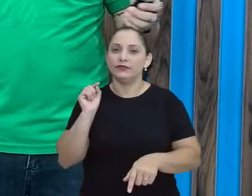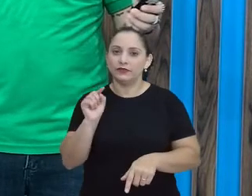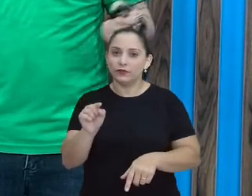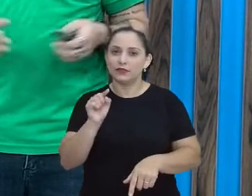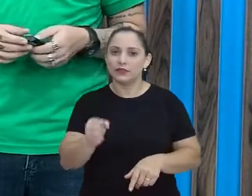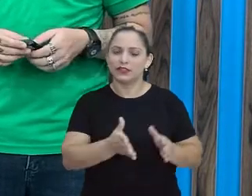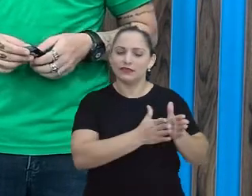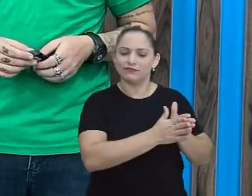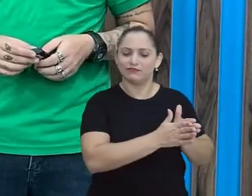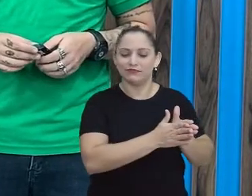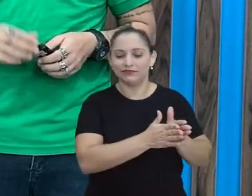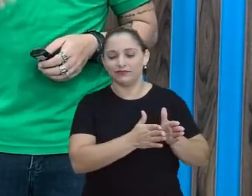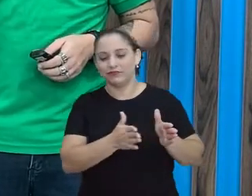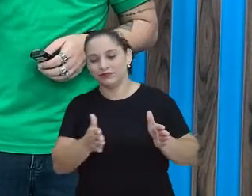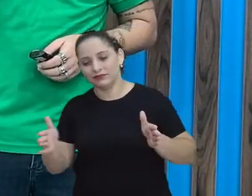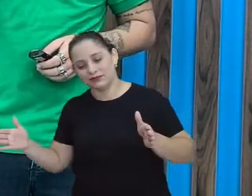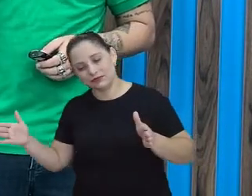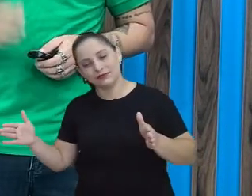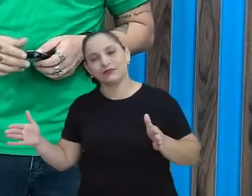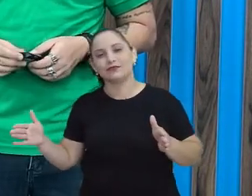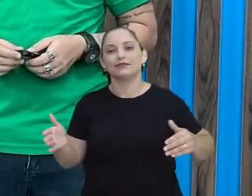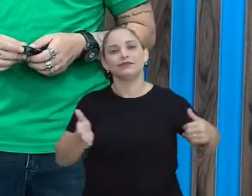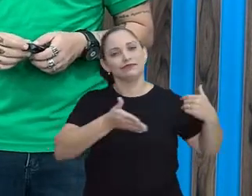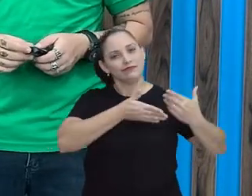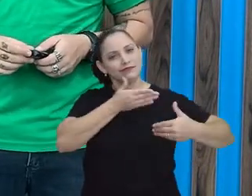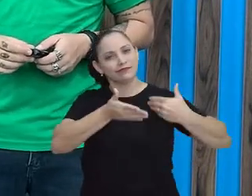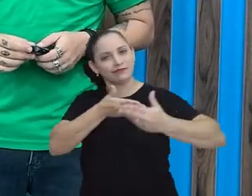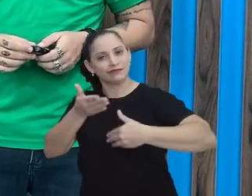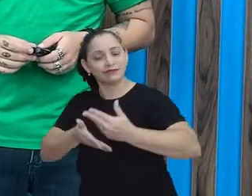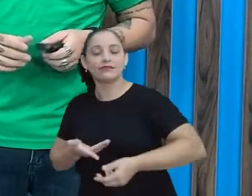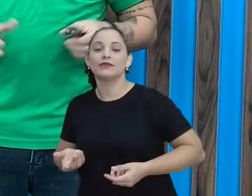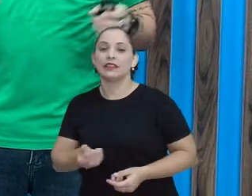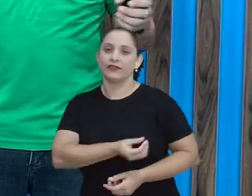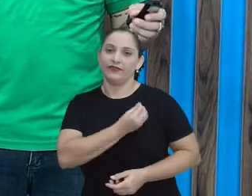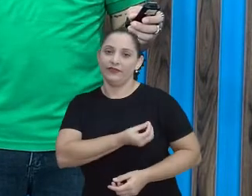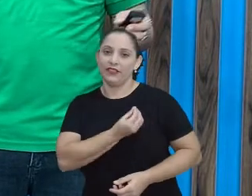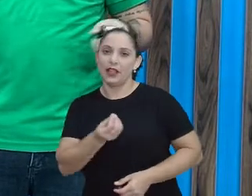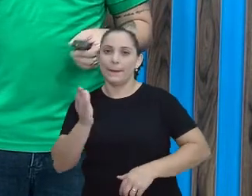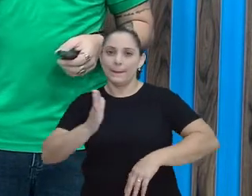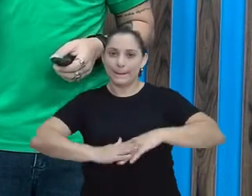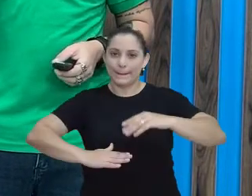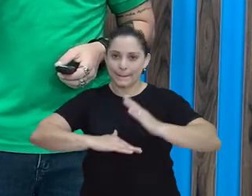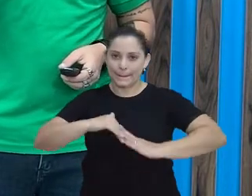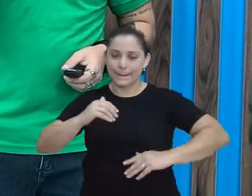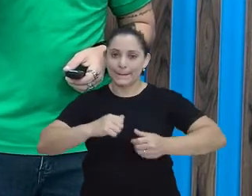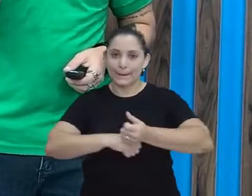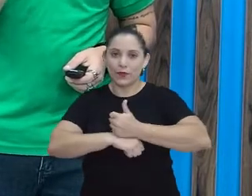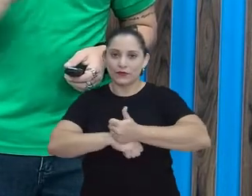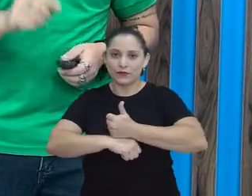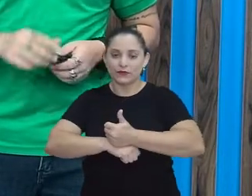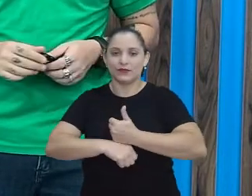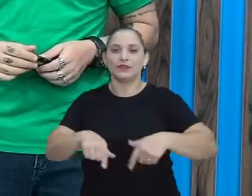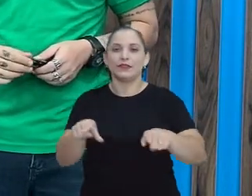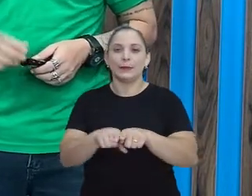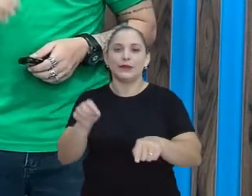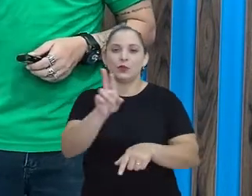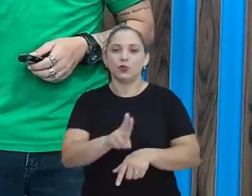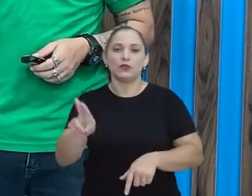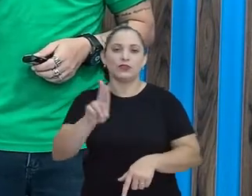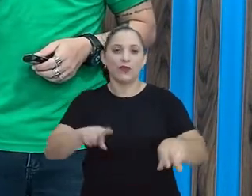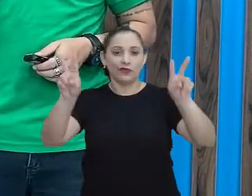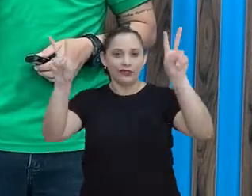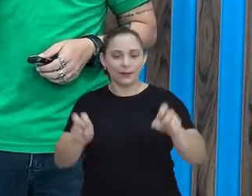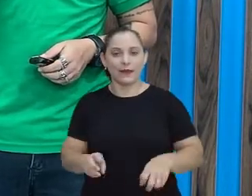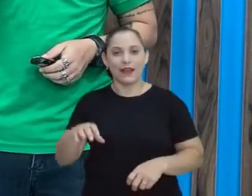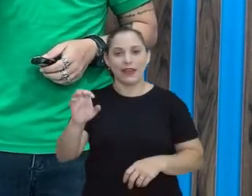da sua vida escolar e alguns na sua vida profissional, vai utilizar bastante esse tema aí, equação, tá certo?